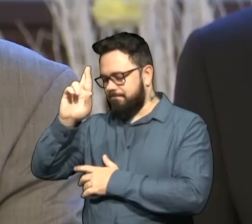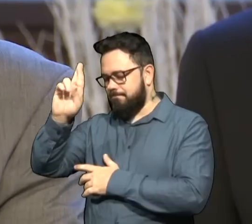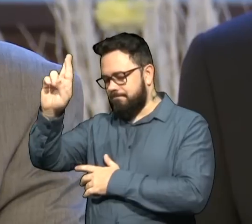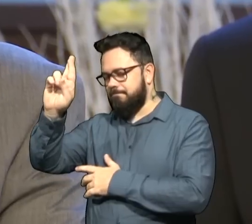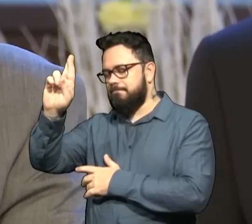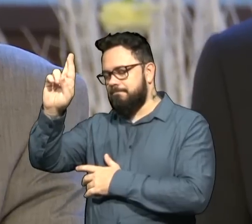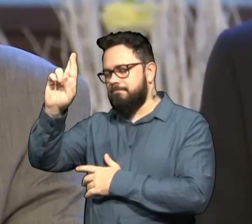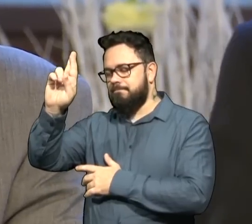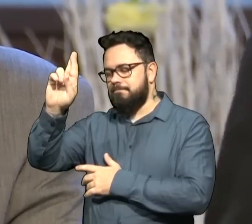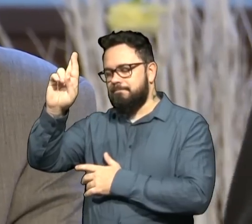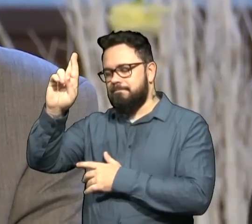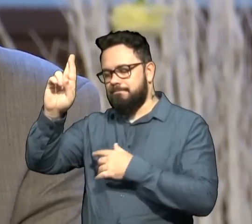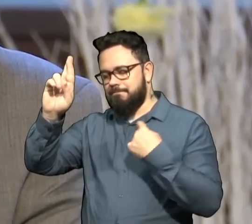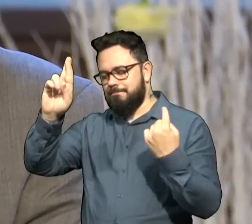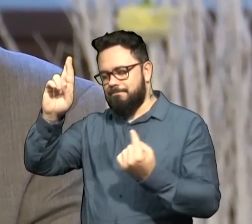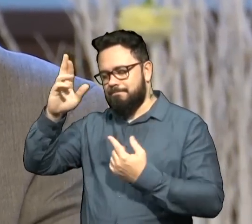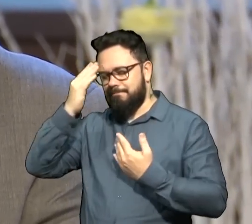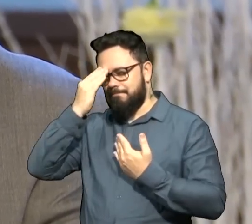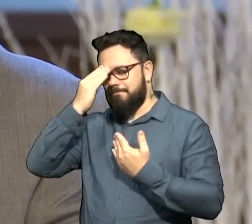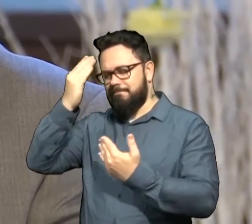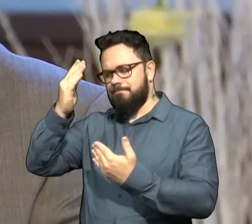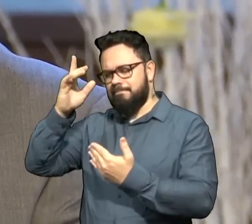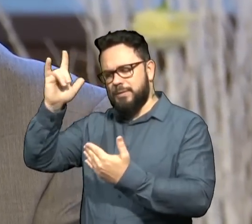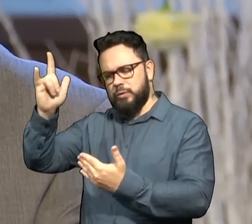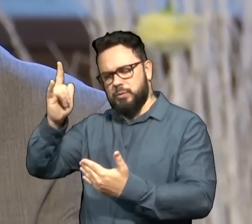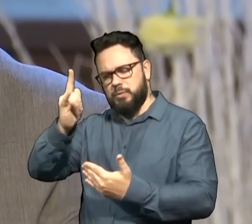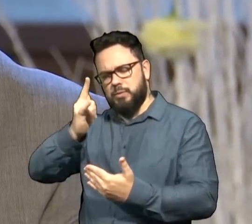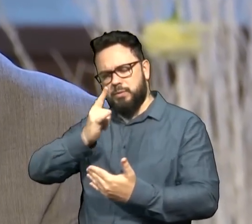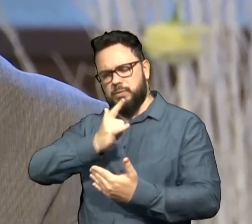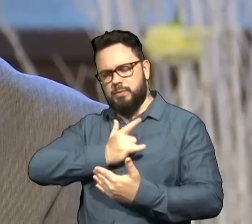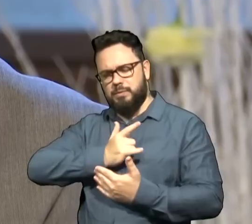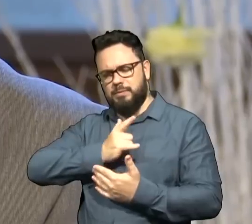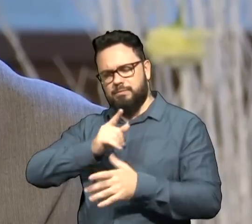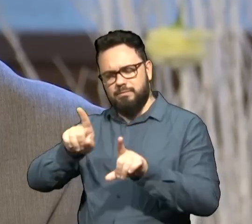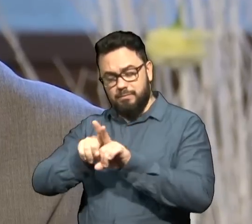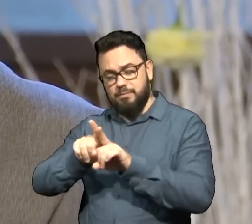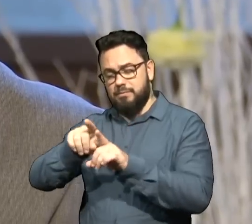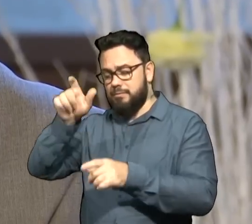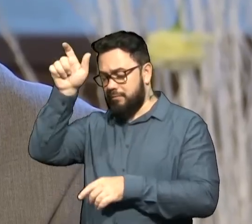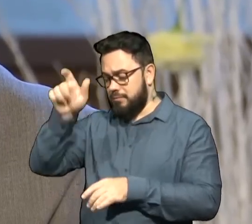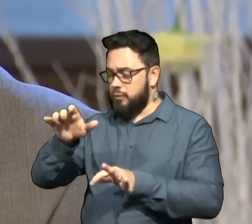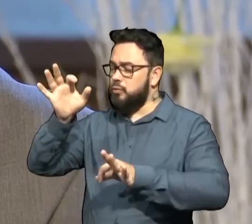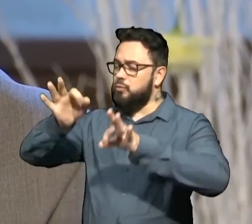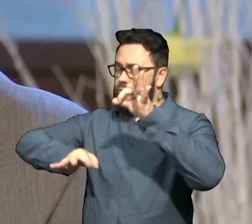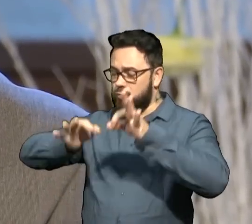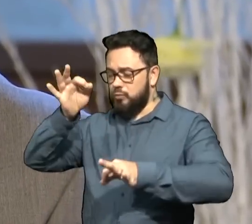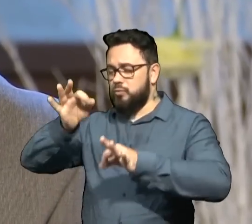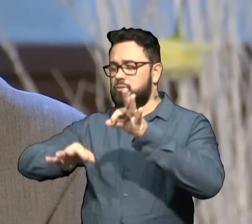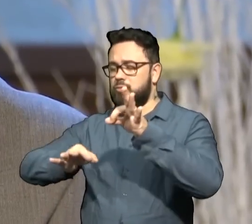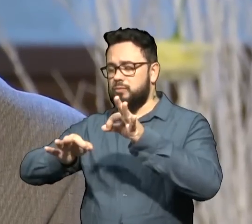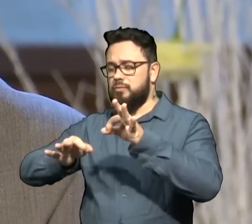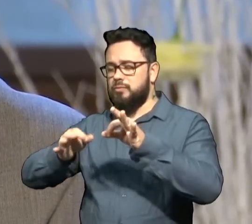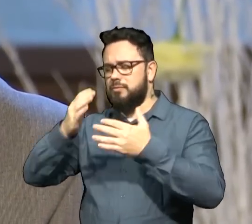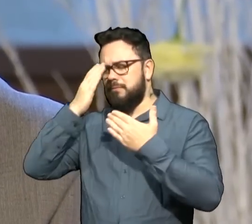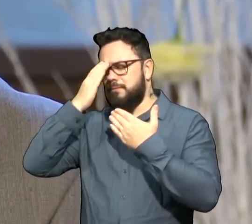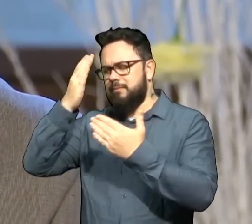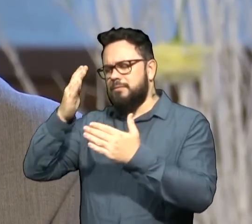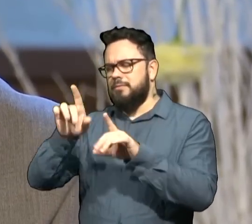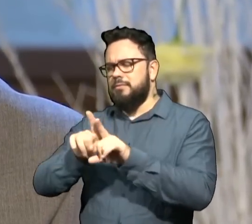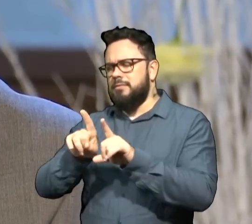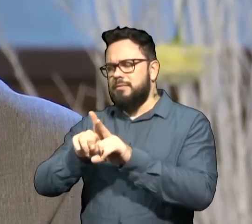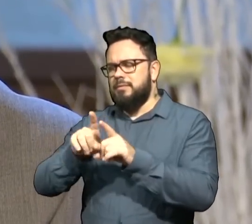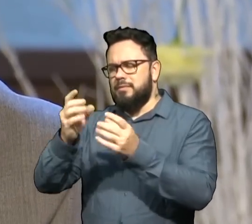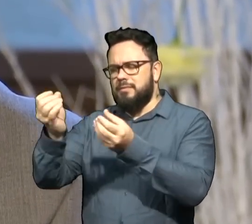Senhor Obrigado por teu amor ó Deus obrigado por tua Justiça obrigado porque o Senhor nos